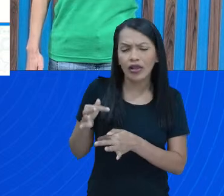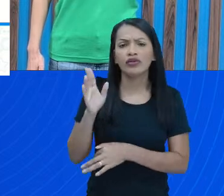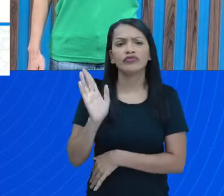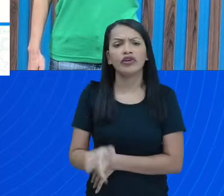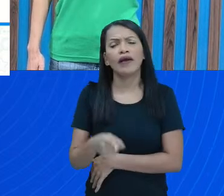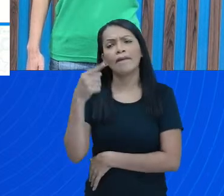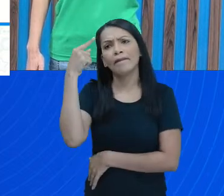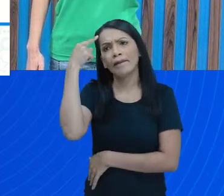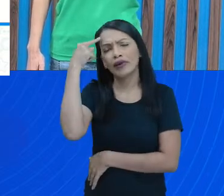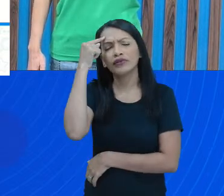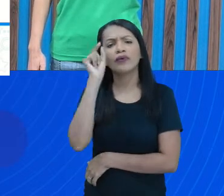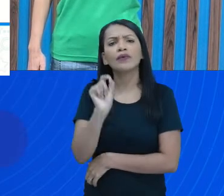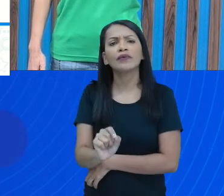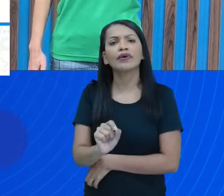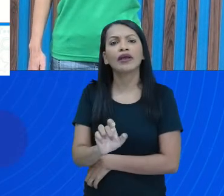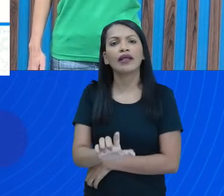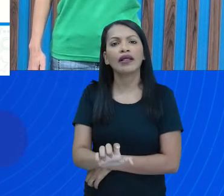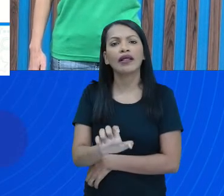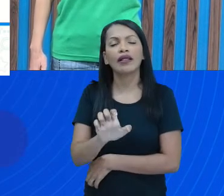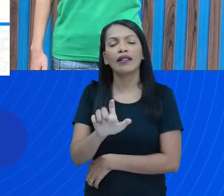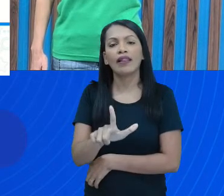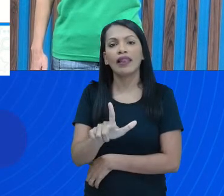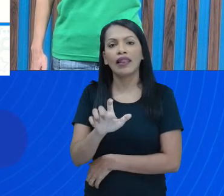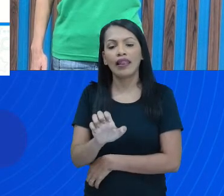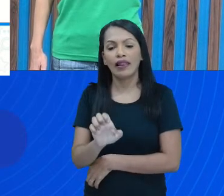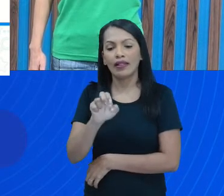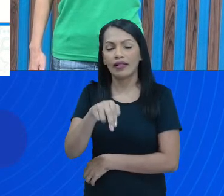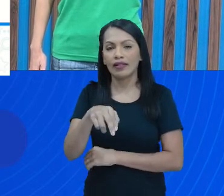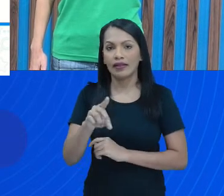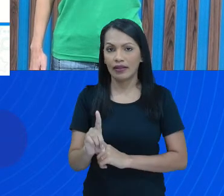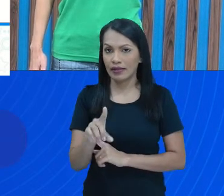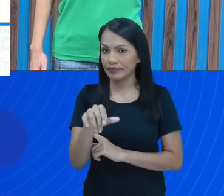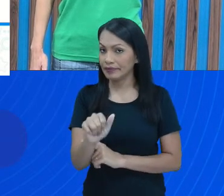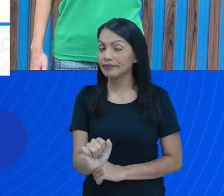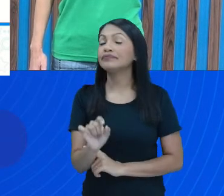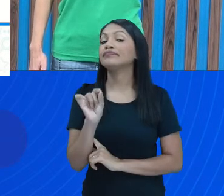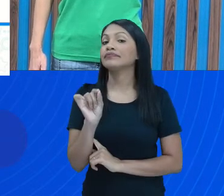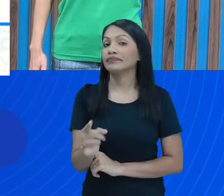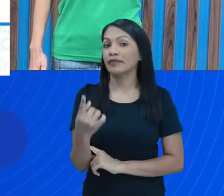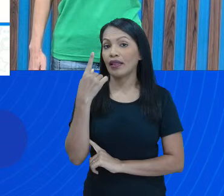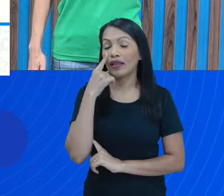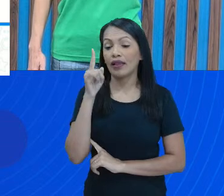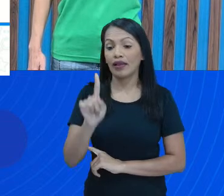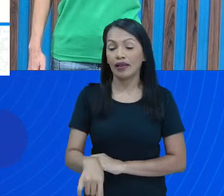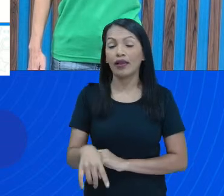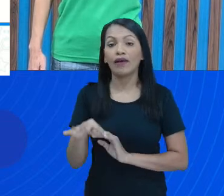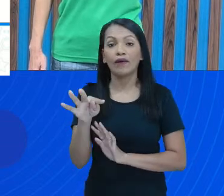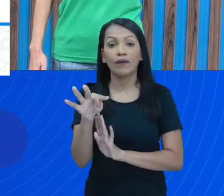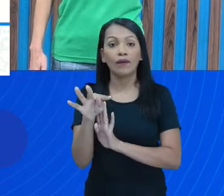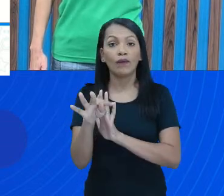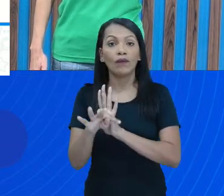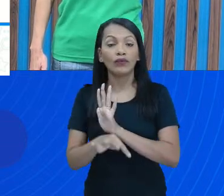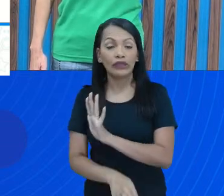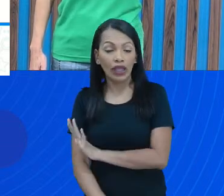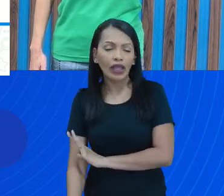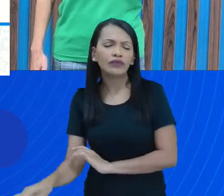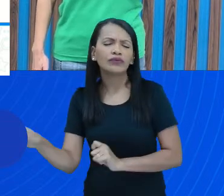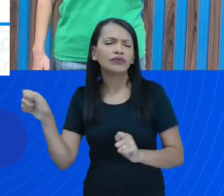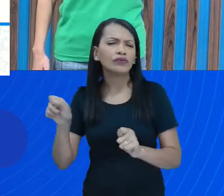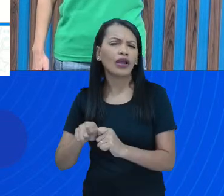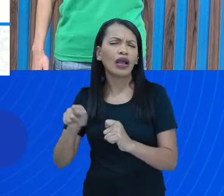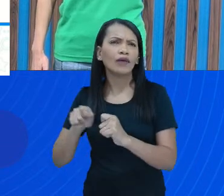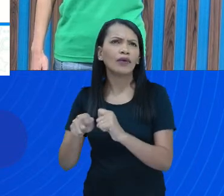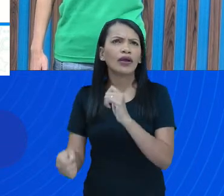lenda? Sabe o que é uma lenda? Olha só. A lenda é um texto fantasioso, é